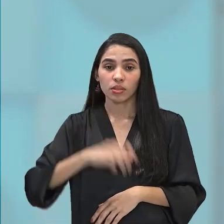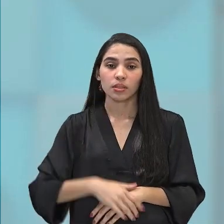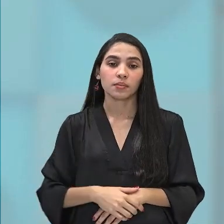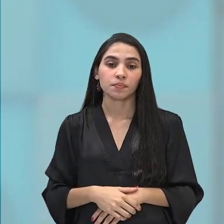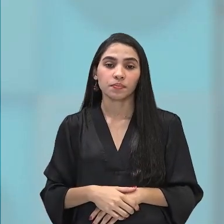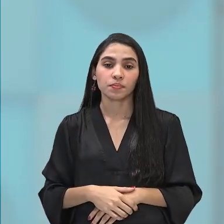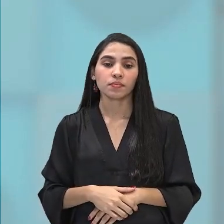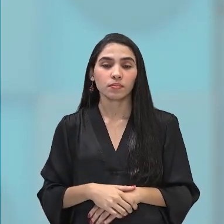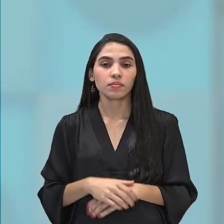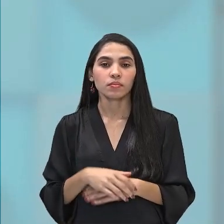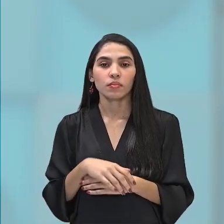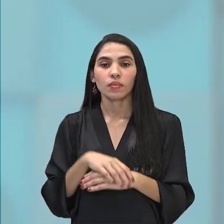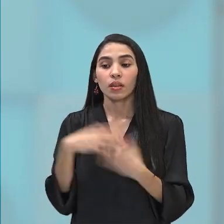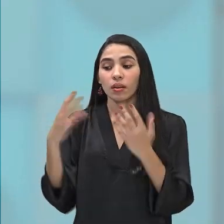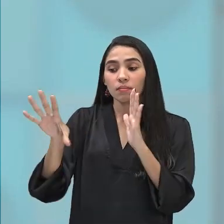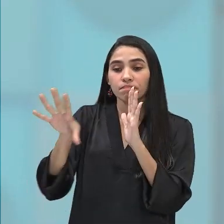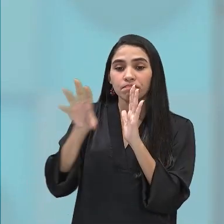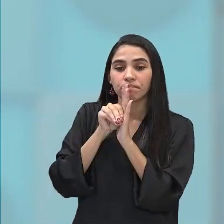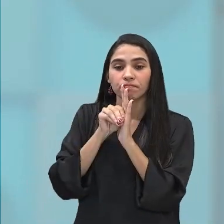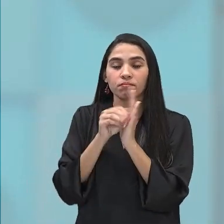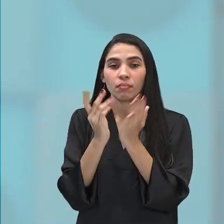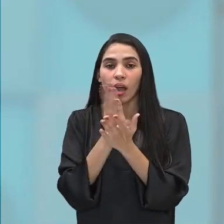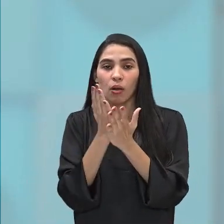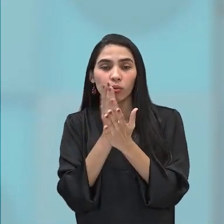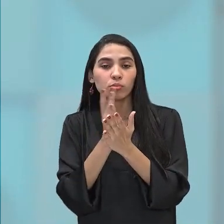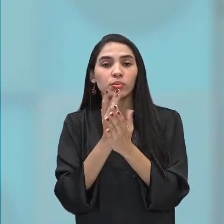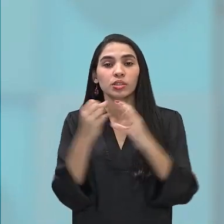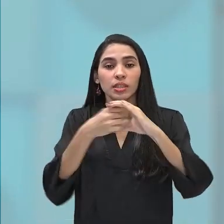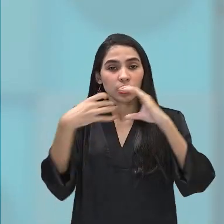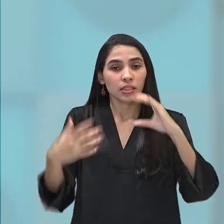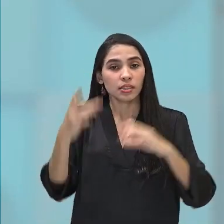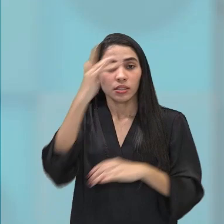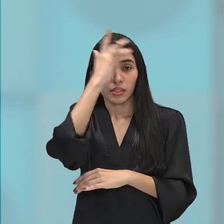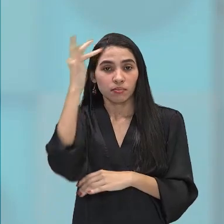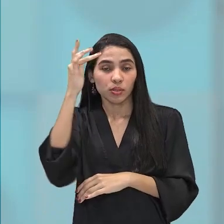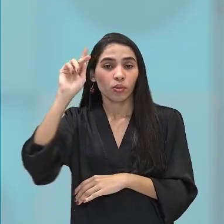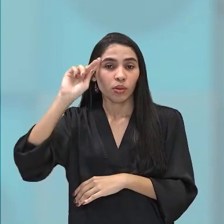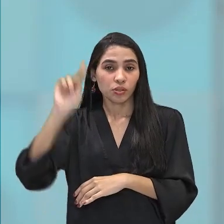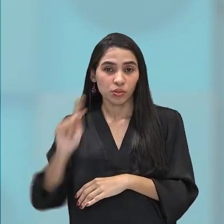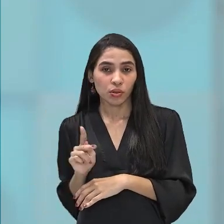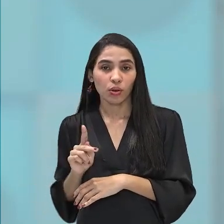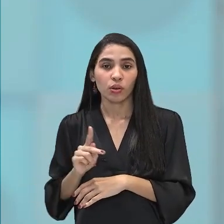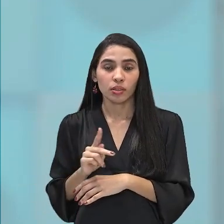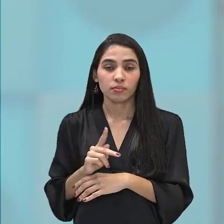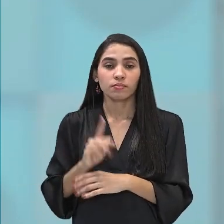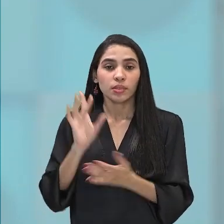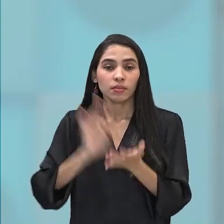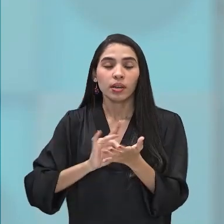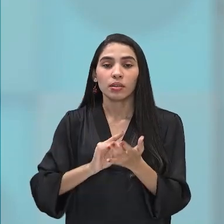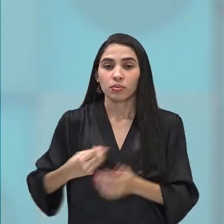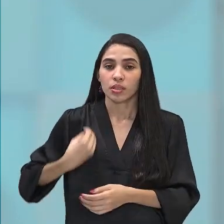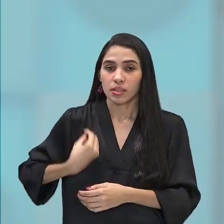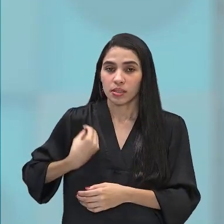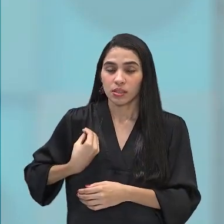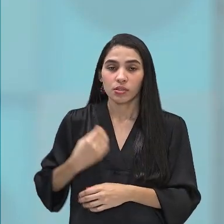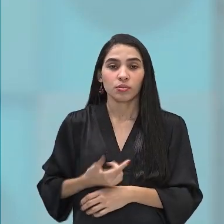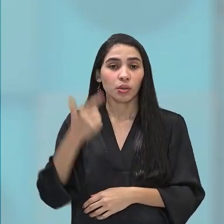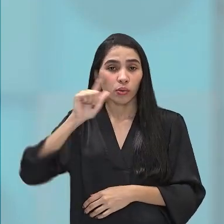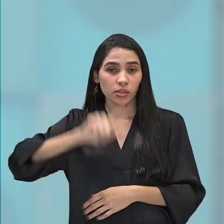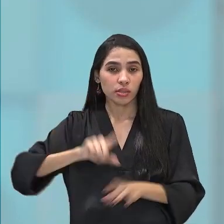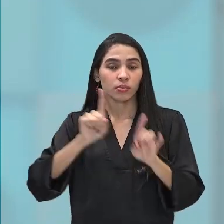ali alguns elementos da história dessa pessoa que realmente existiu, a Apolinária, e conseguiu tecer